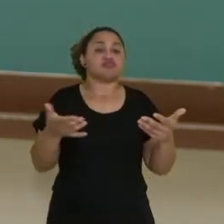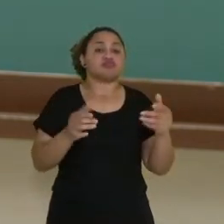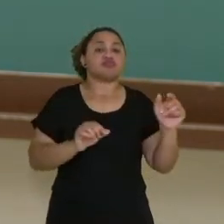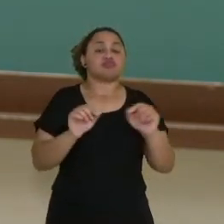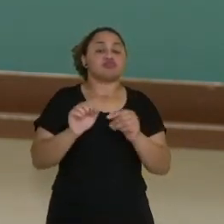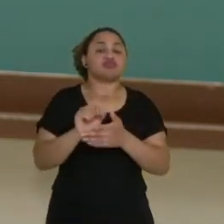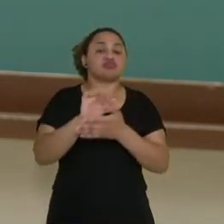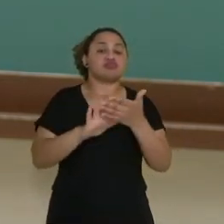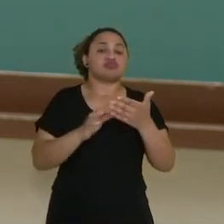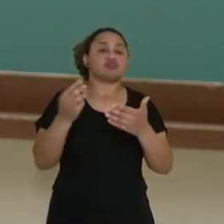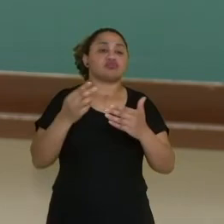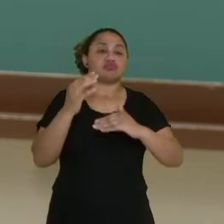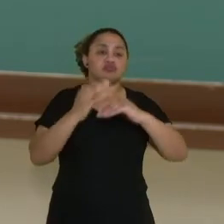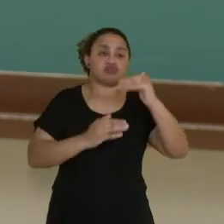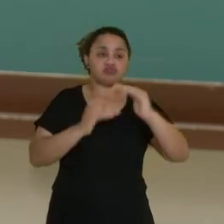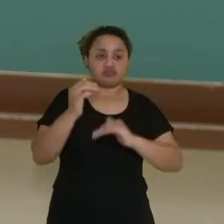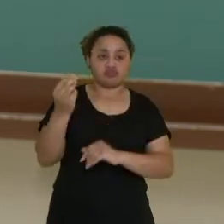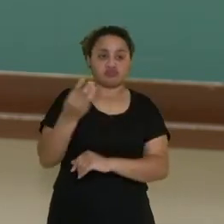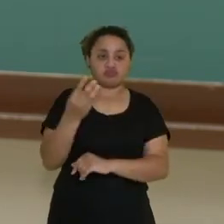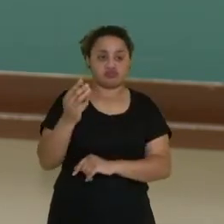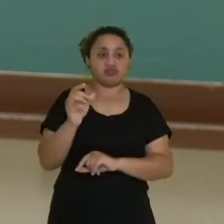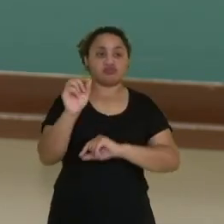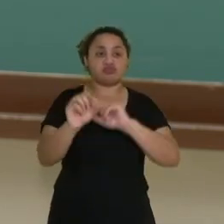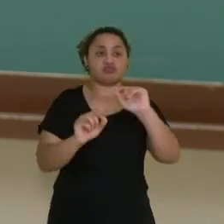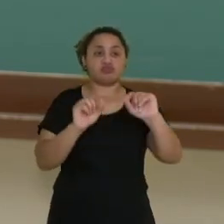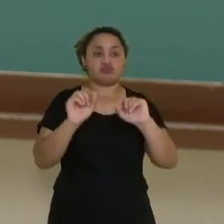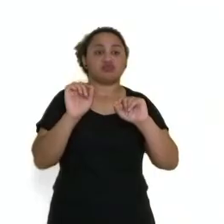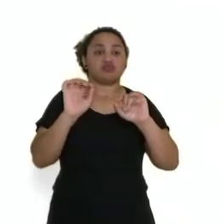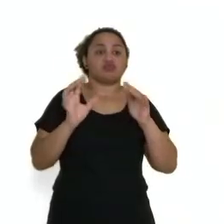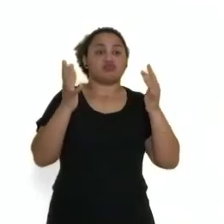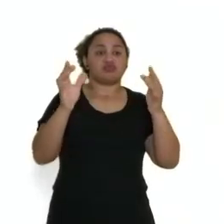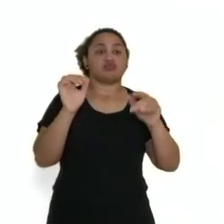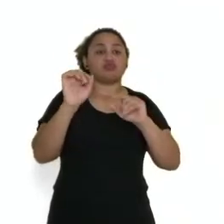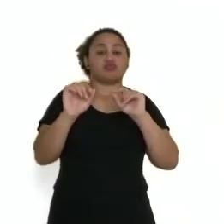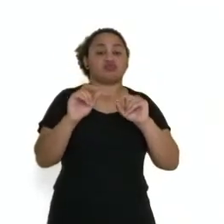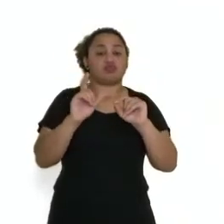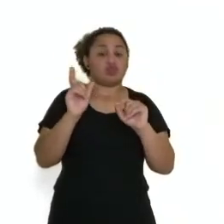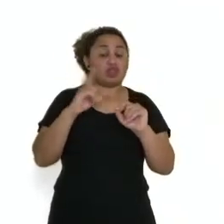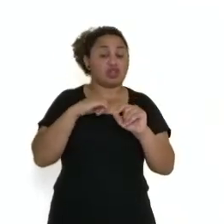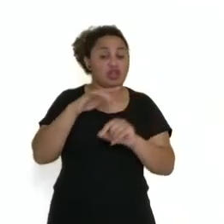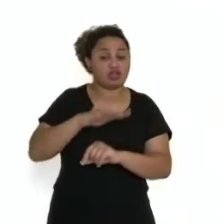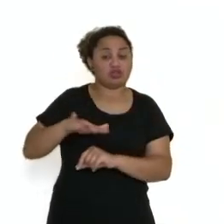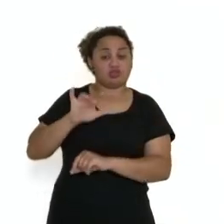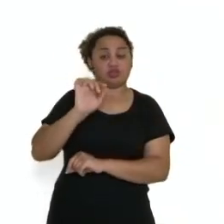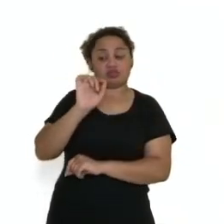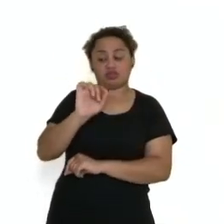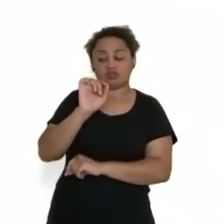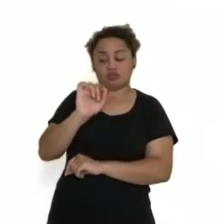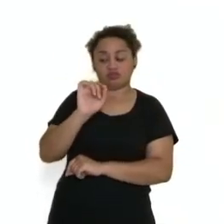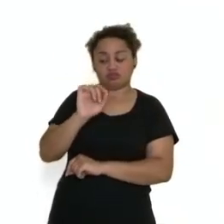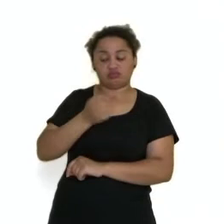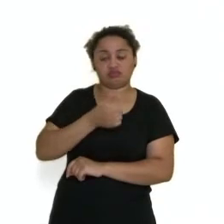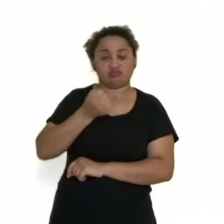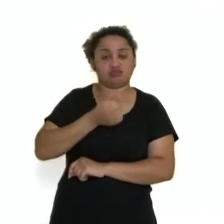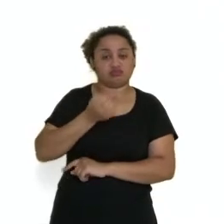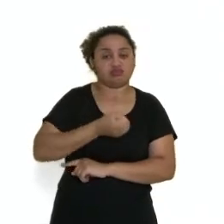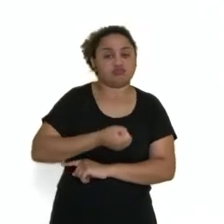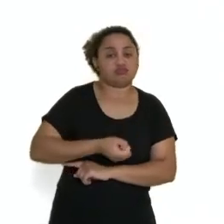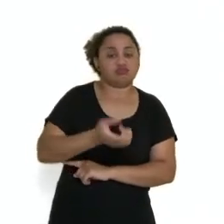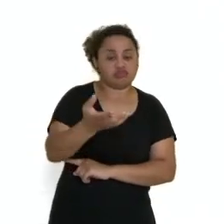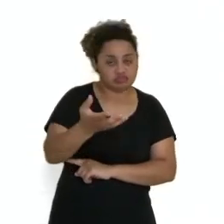para o praticando 3. No praticando 3, nós temos a seguinte situação. Ao lançarmos um